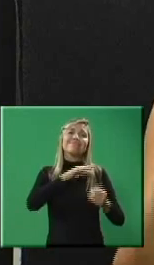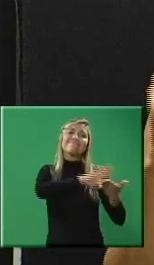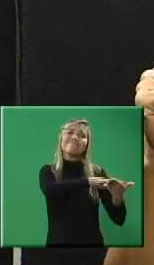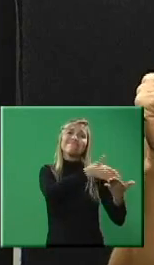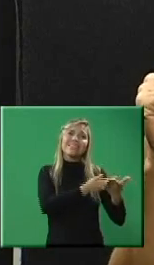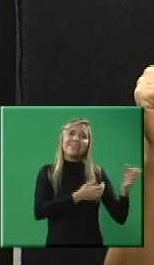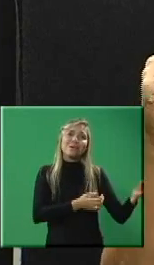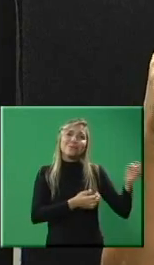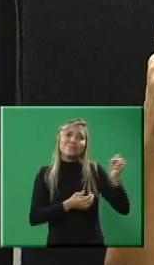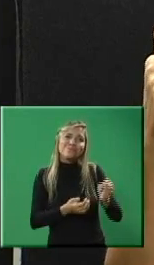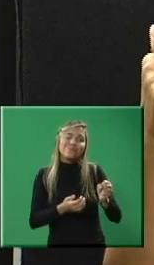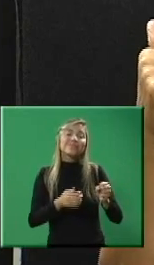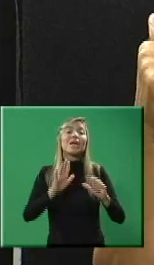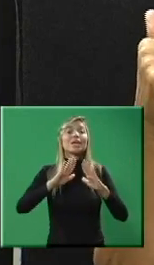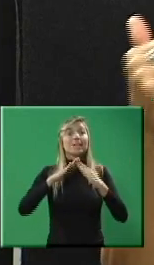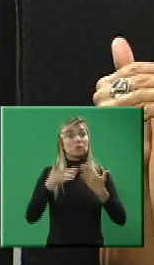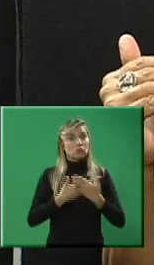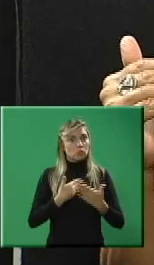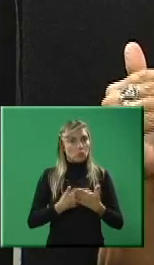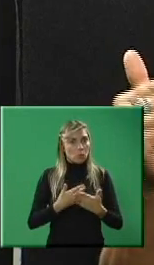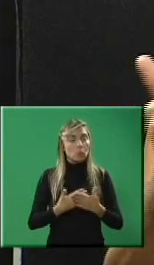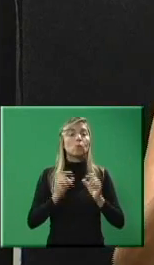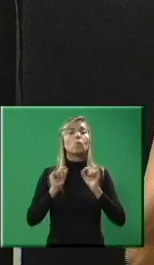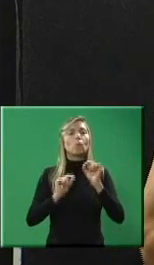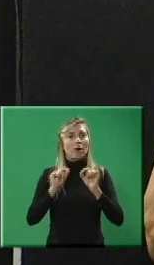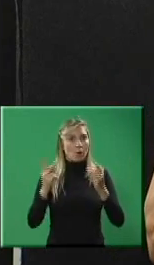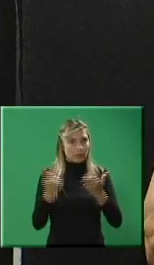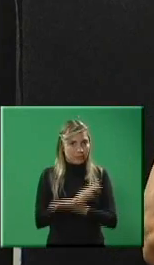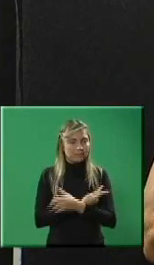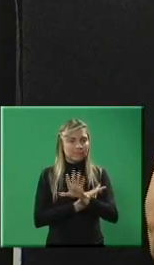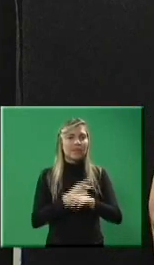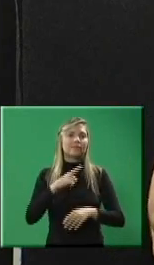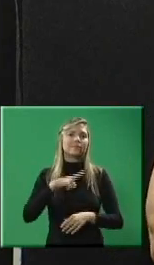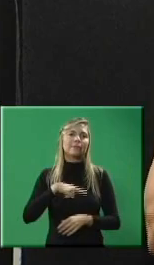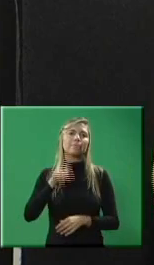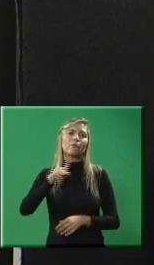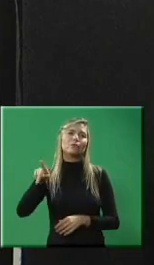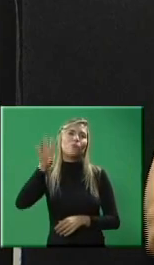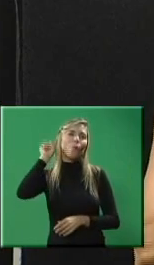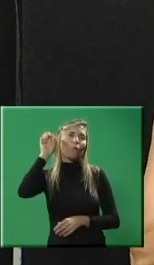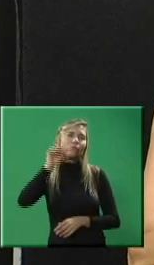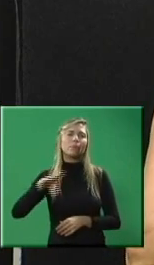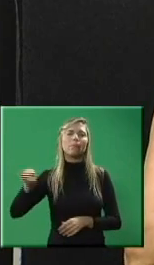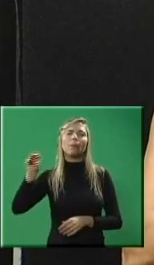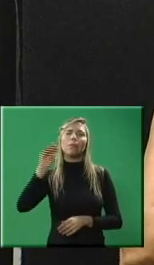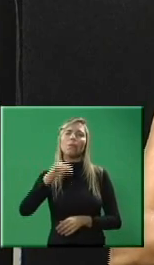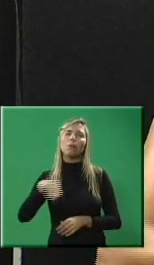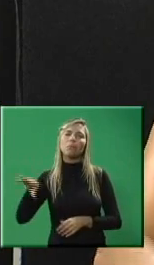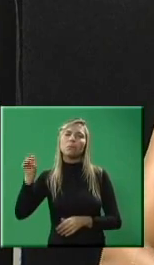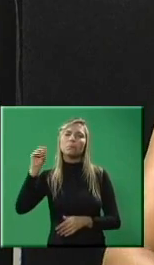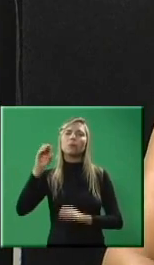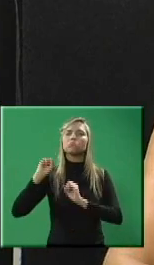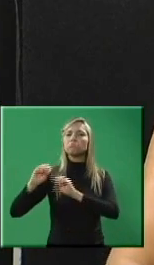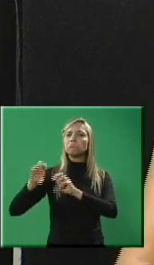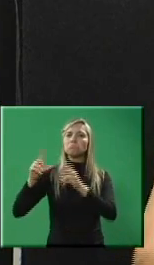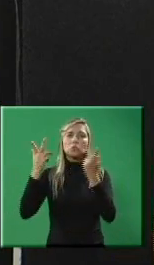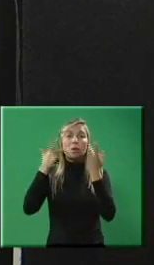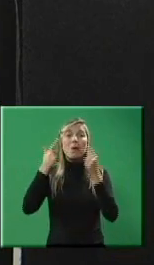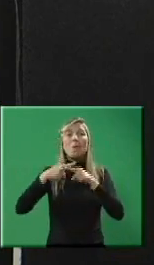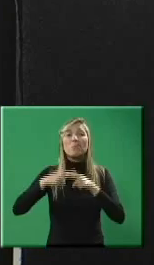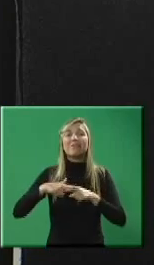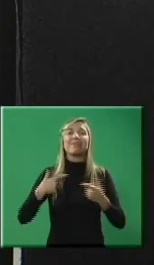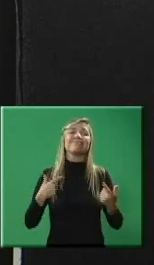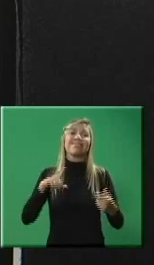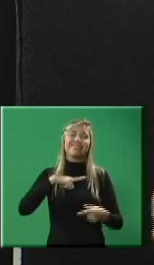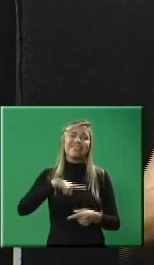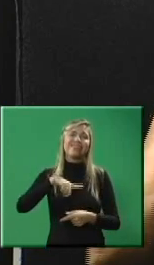na escola comum, funciona assim. Um professor ouvinte dá aula normal, porque ali nós temos alunos